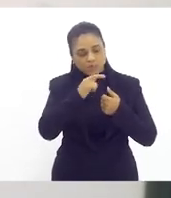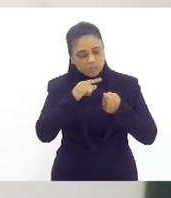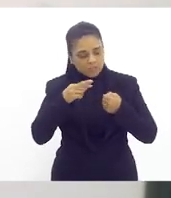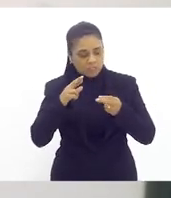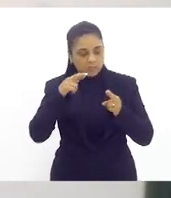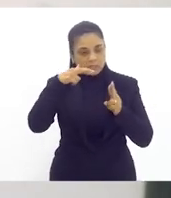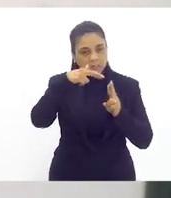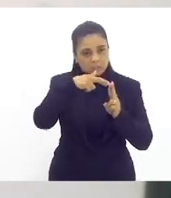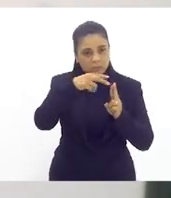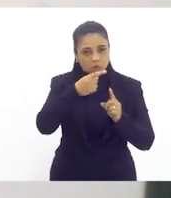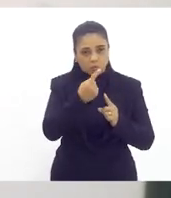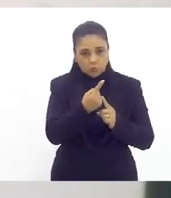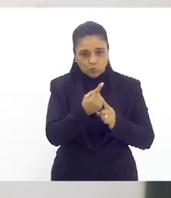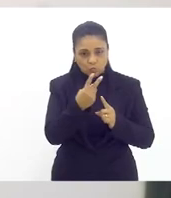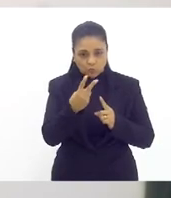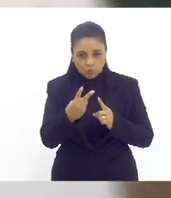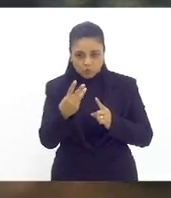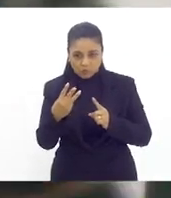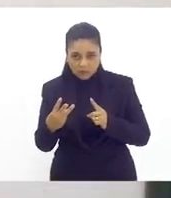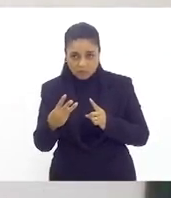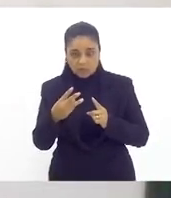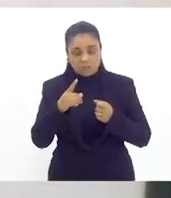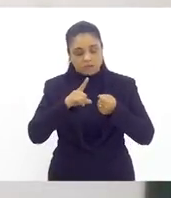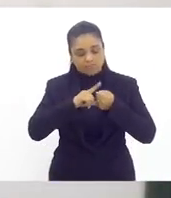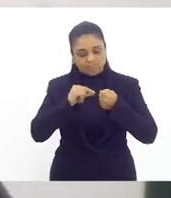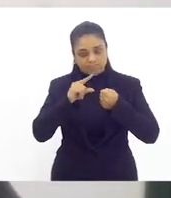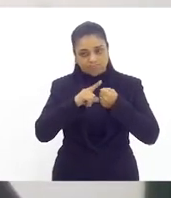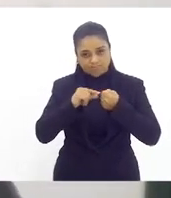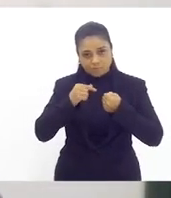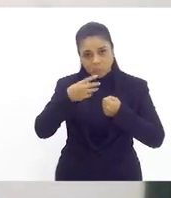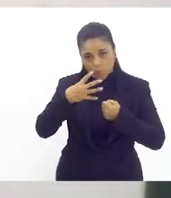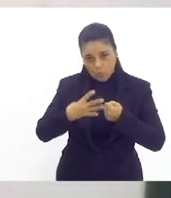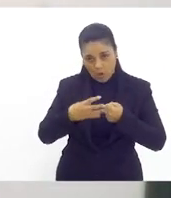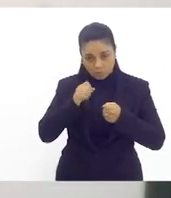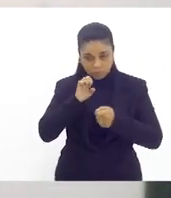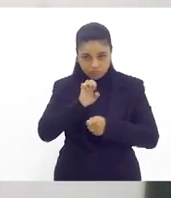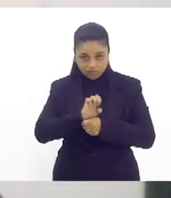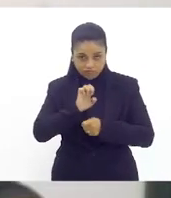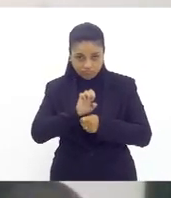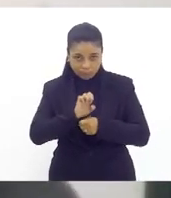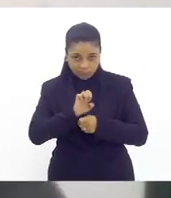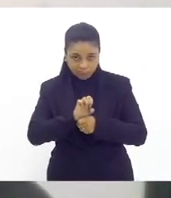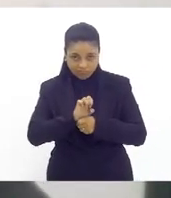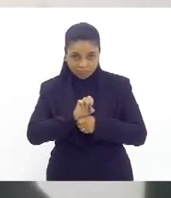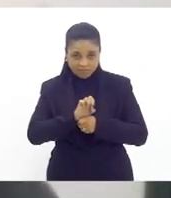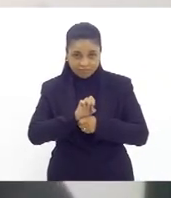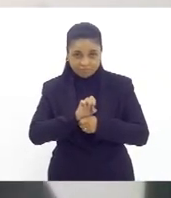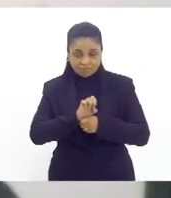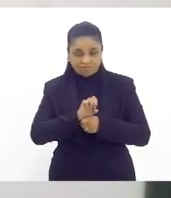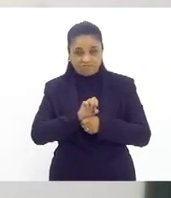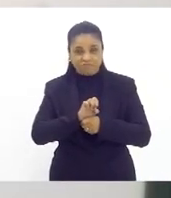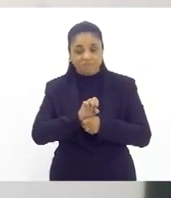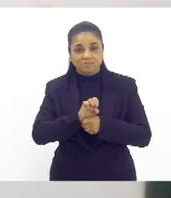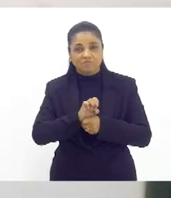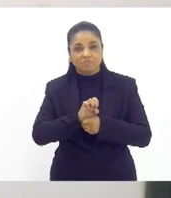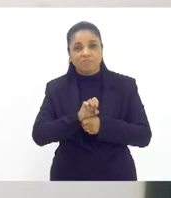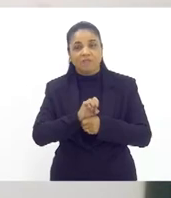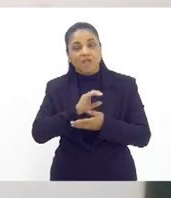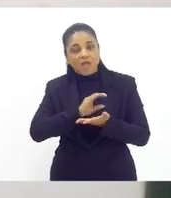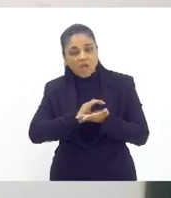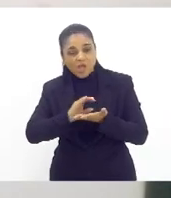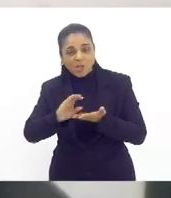três e quando do governo estadual também o Inciso 4 vai tratar de recursos que são parou a divisão Mas